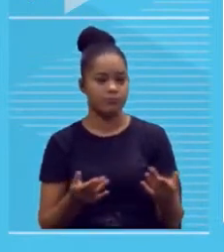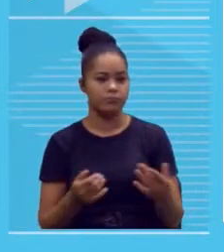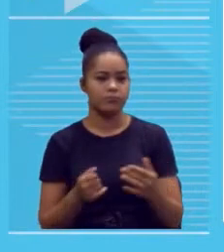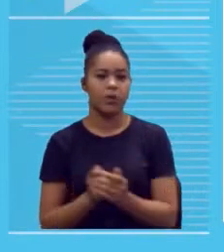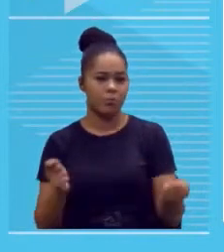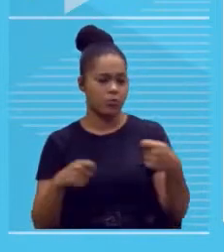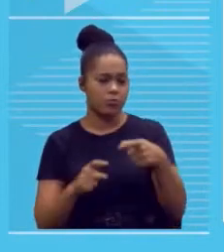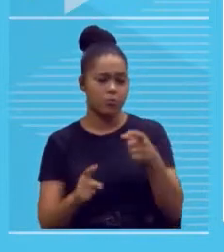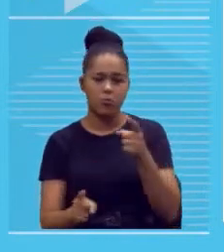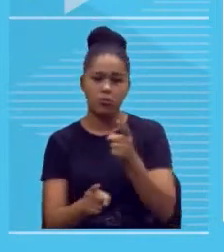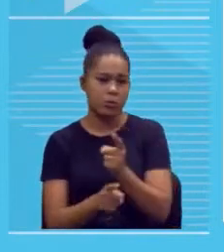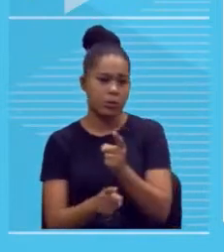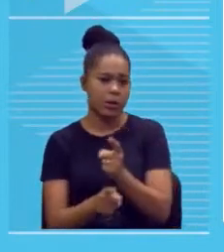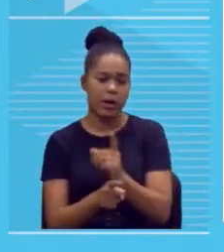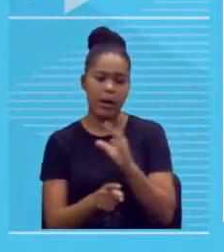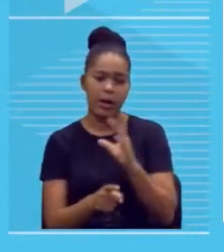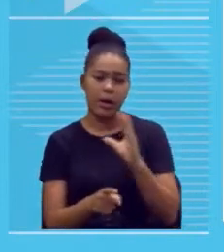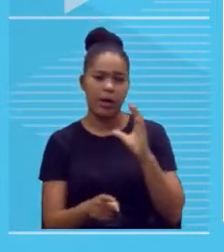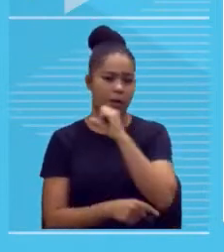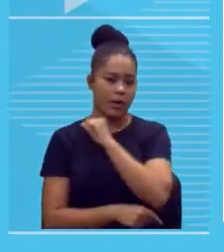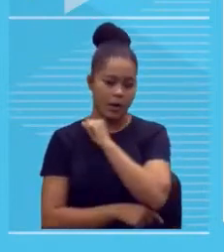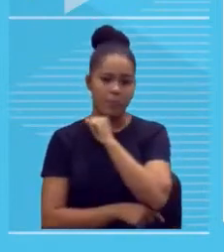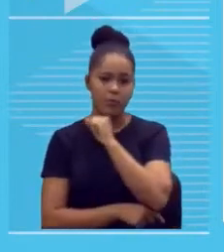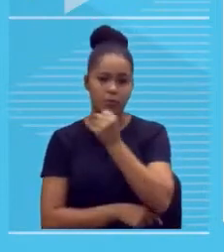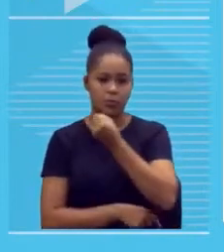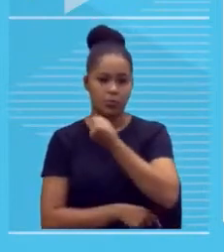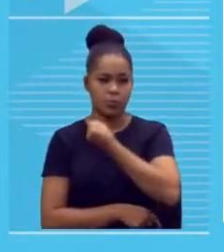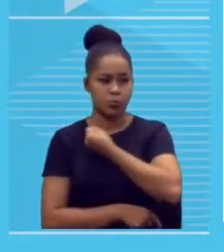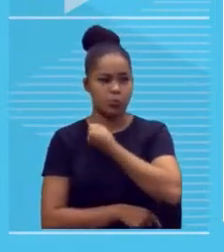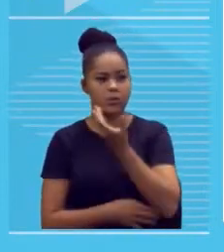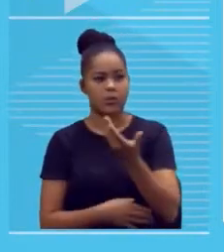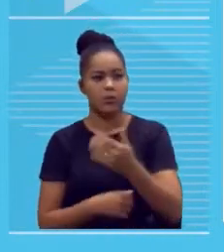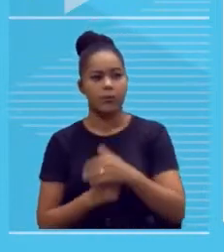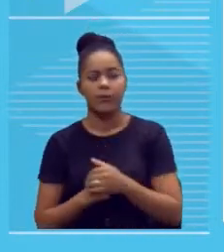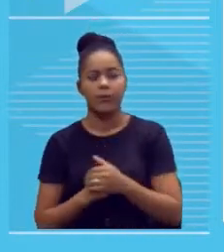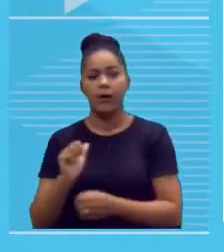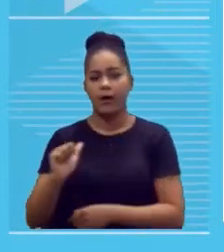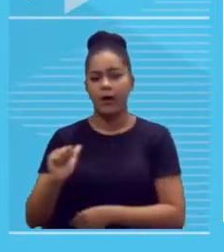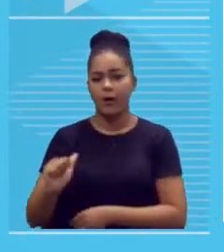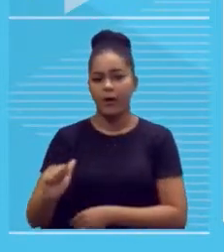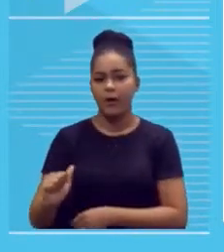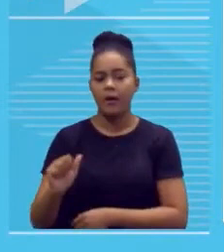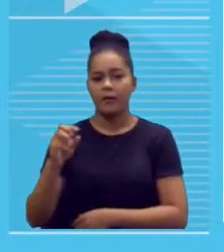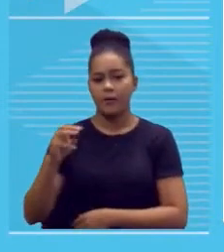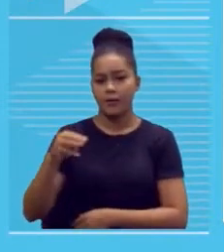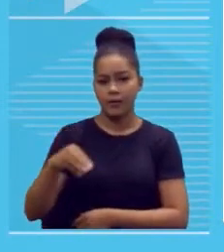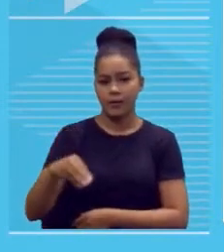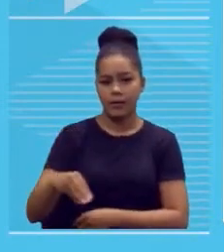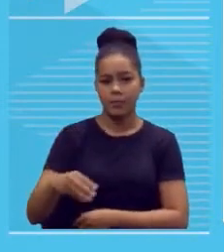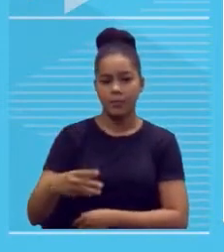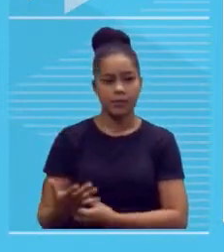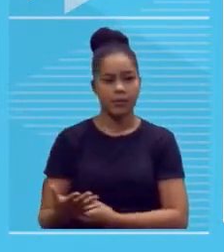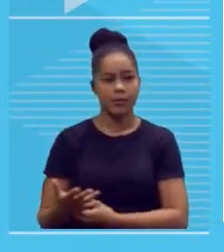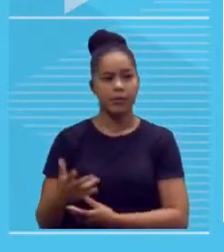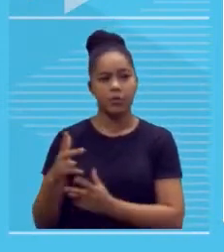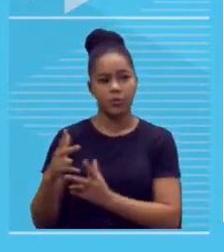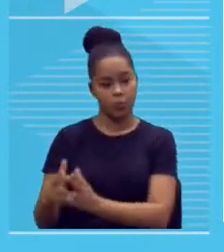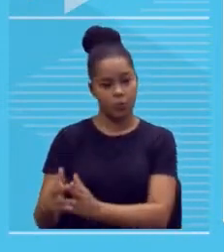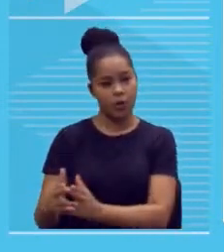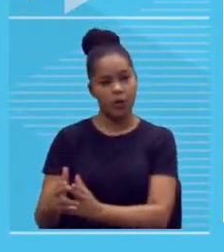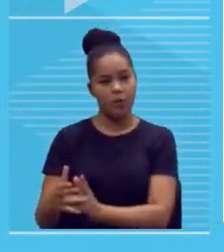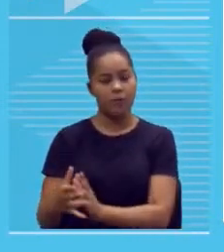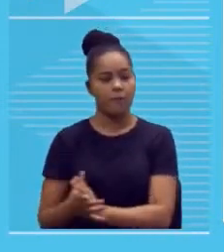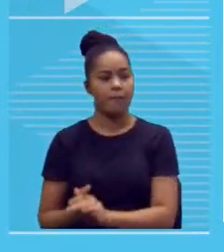angular. O valor do meu A, o valor do meu M é a mesma coisa. Ele é sempre